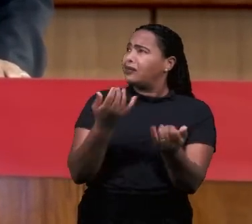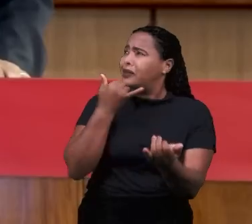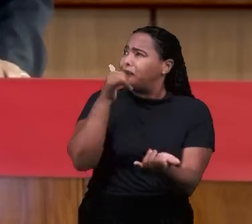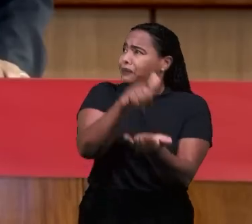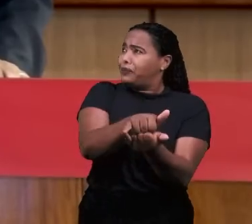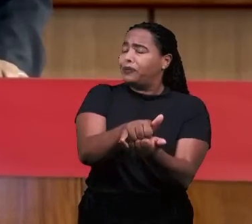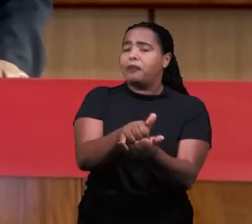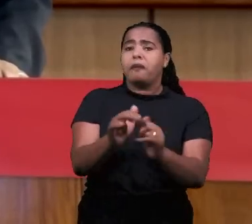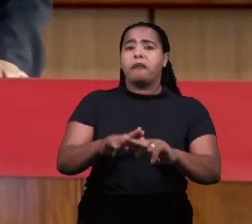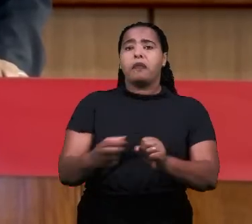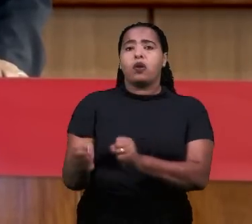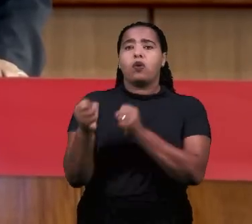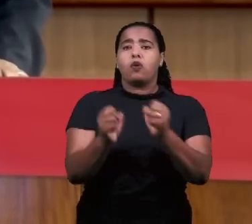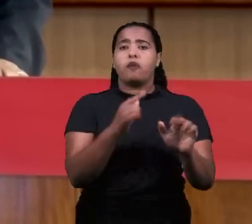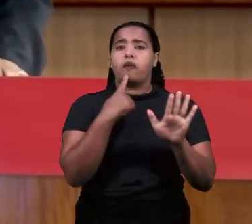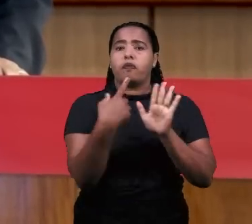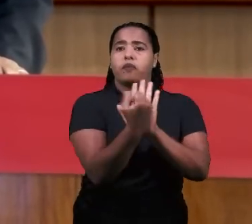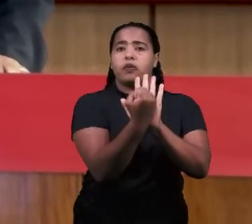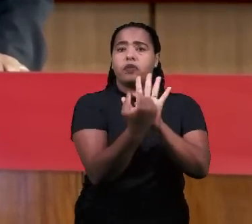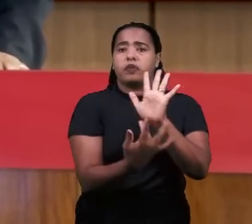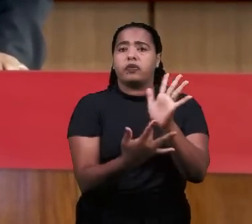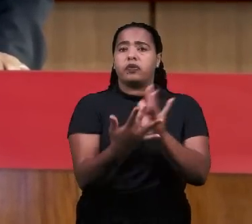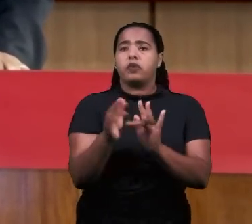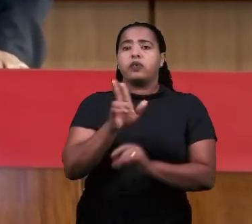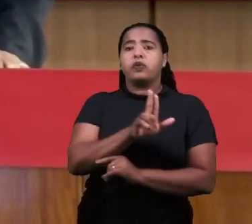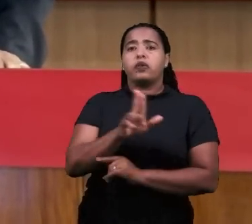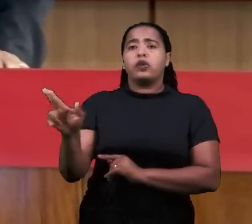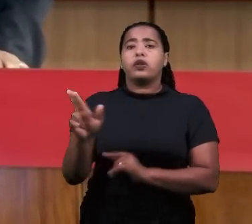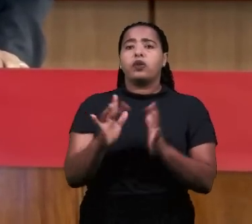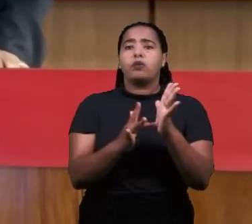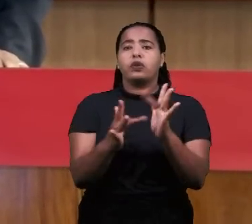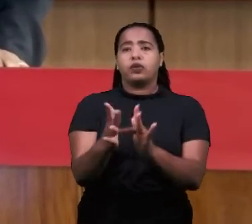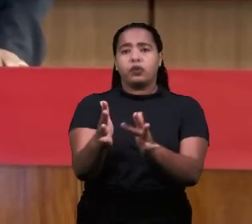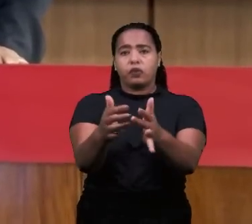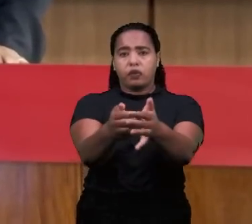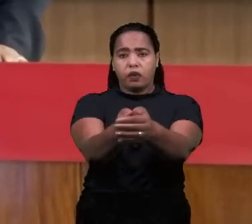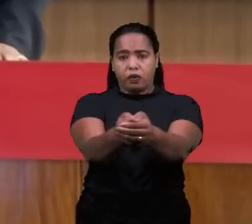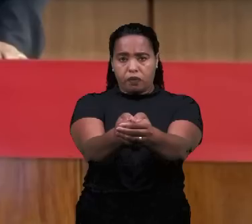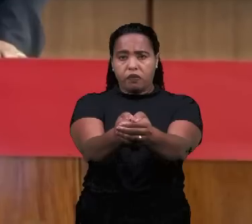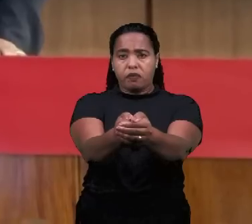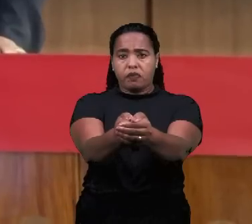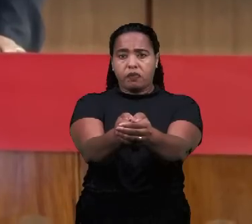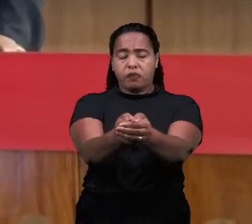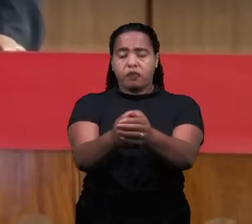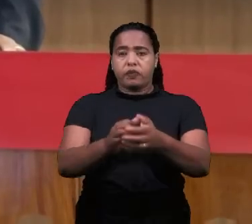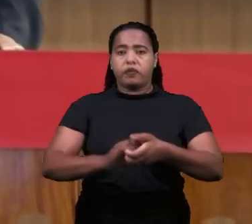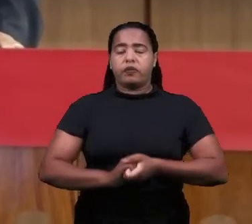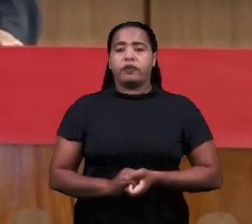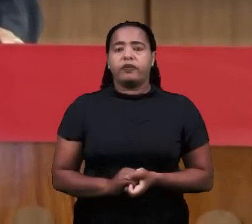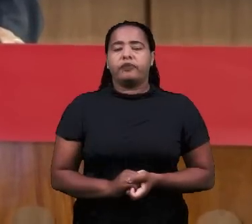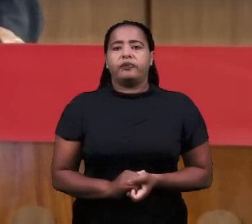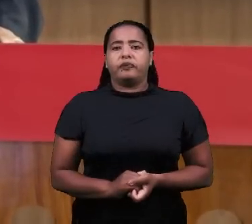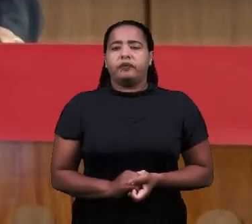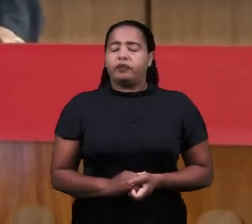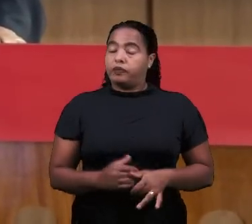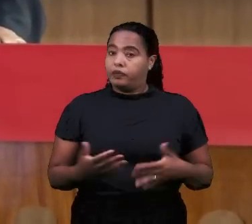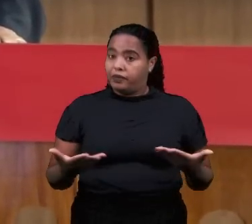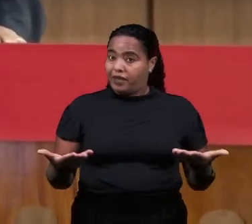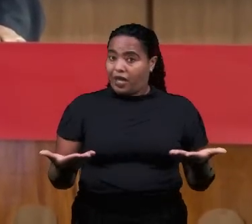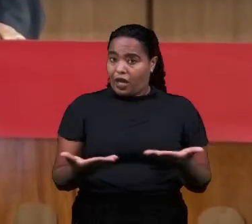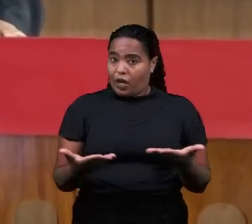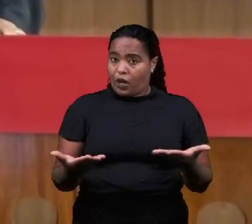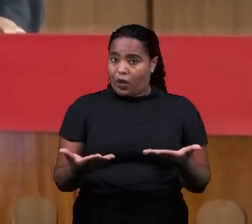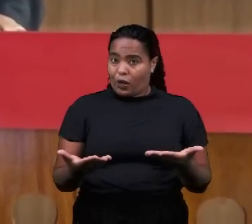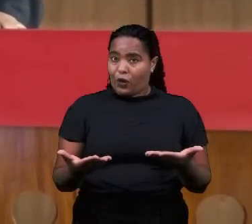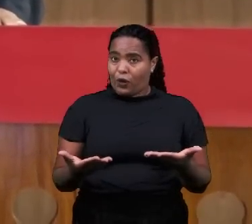Pedimos pelo poder do sangue, em nome do Senhor Jesus. Amém, Senhor. Amém. Agora, um momento pequenininho